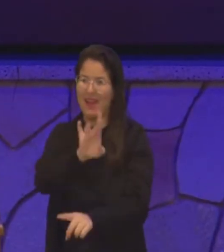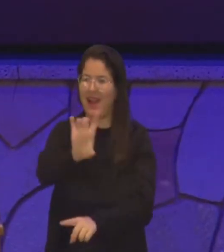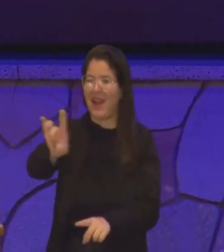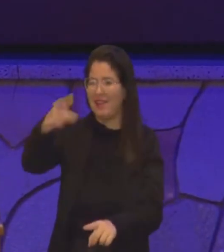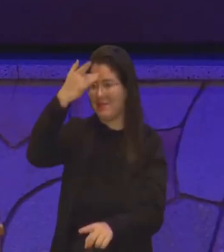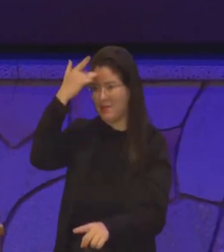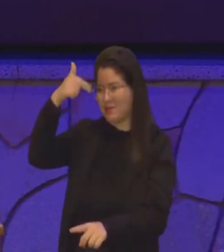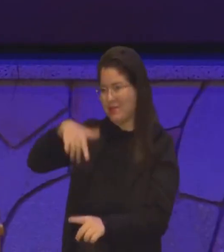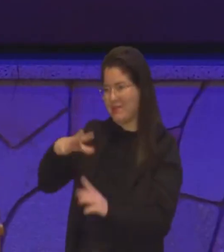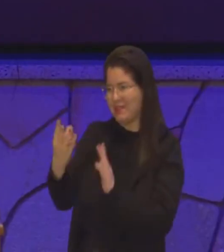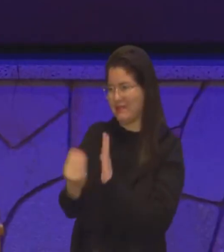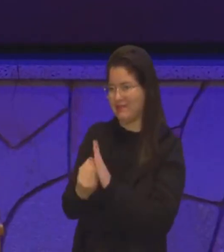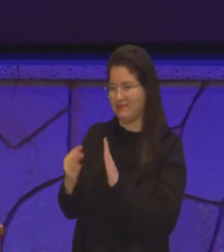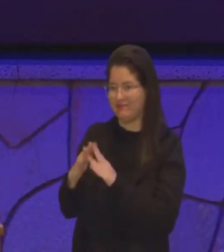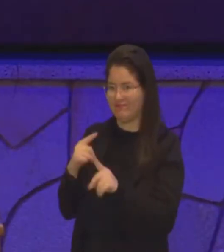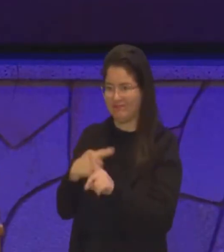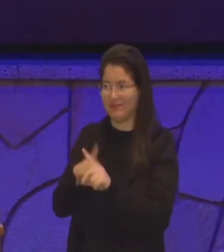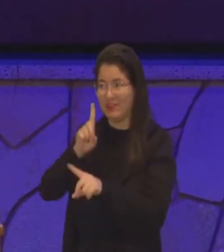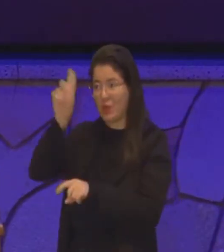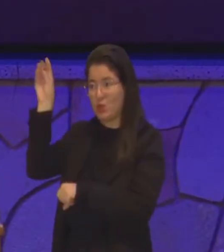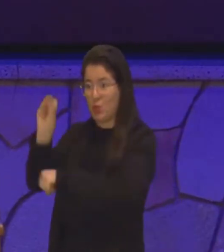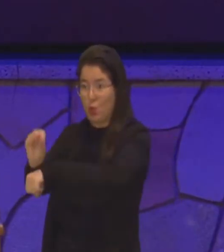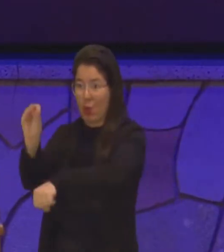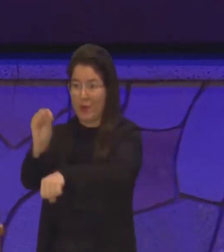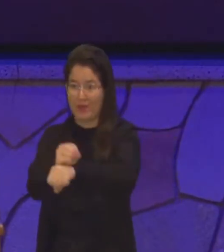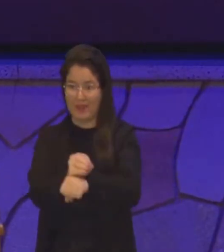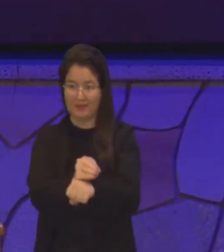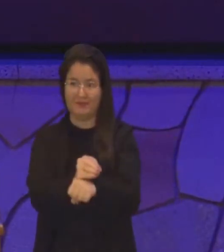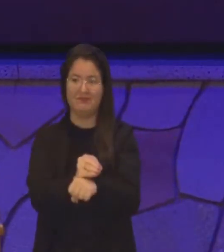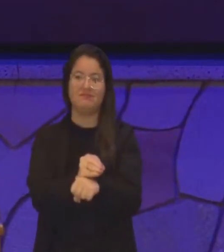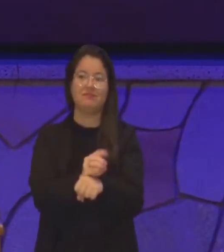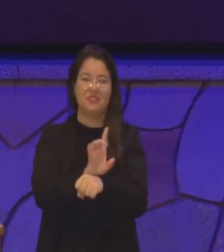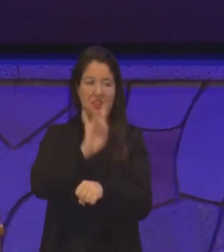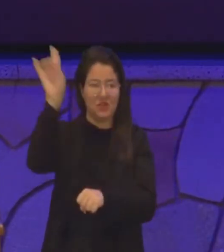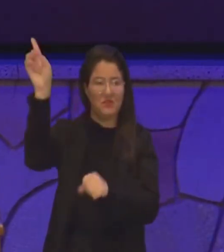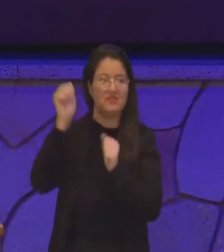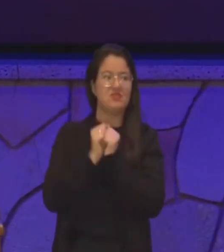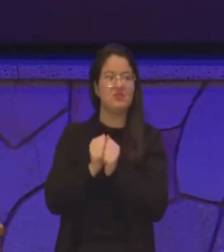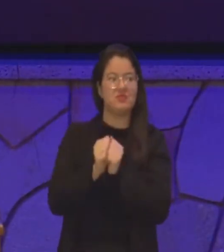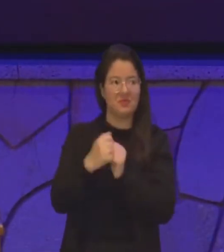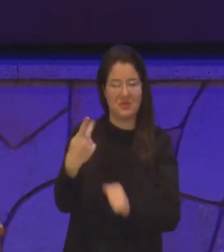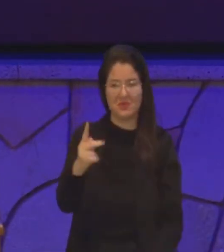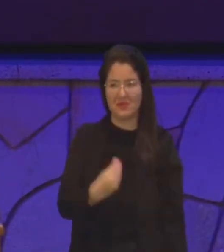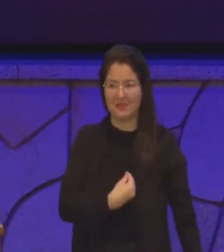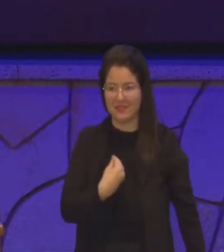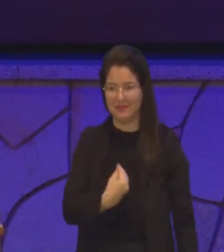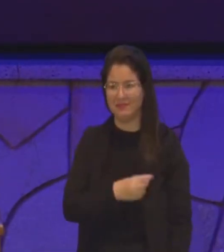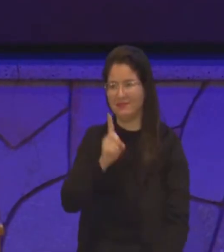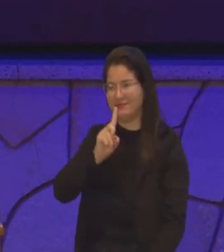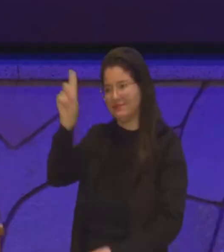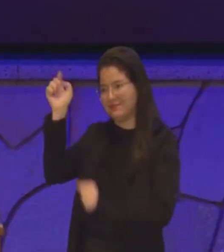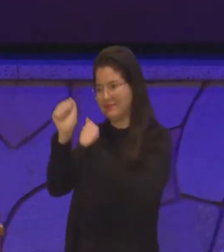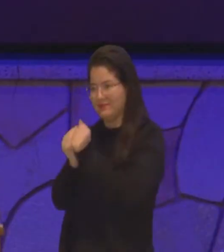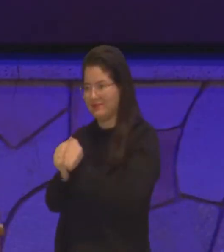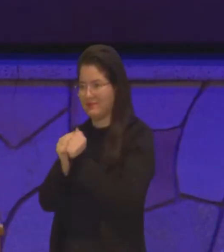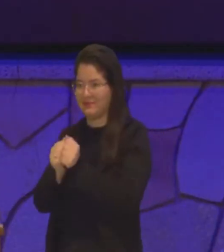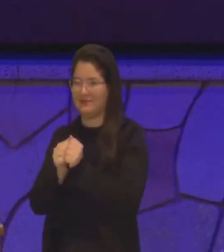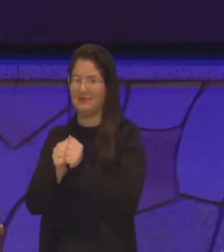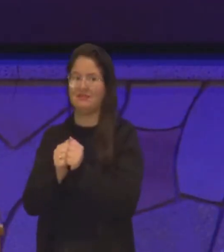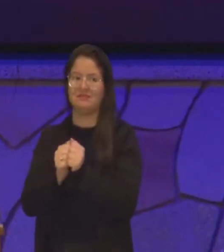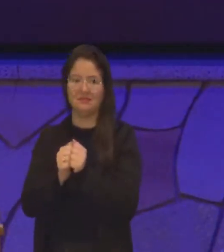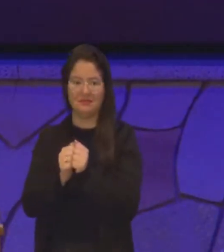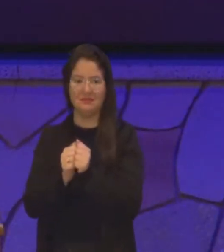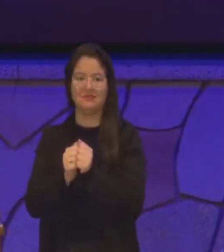nesta igreja é cuidada por Jesus. Ele é presente na sua vida. Ele é presente na sua vida.